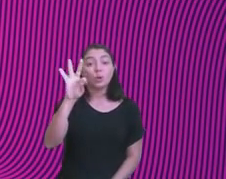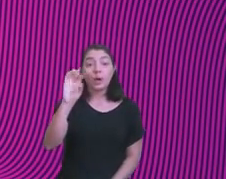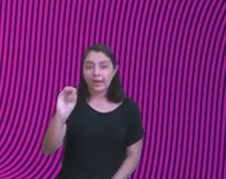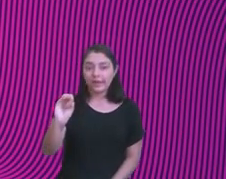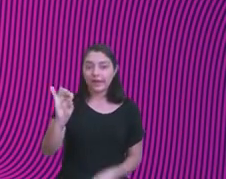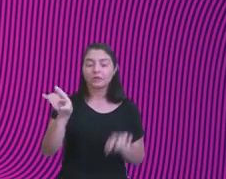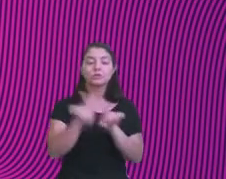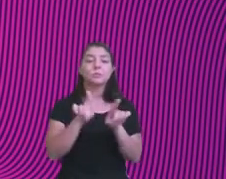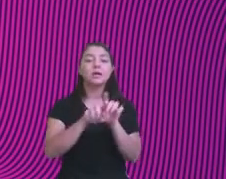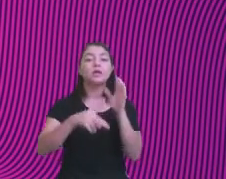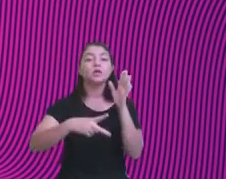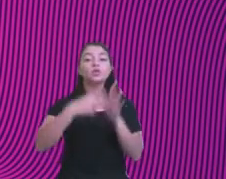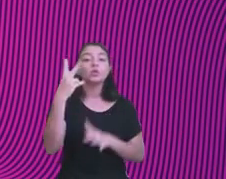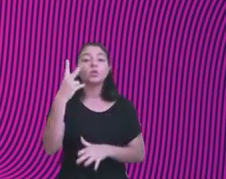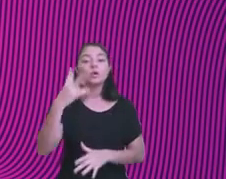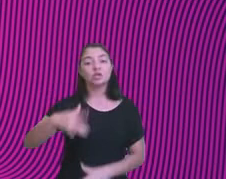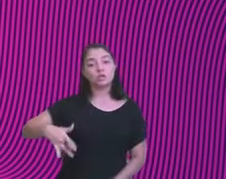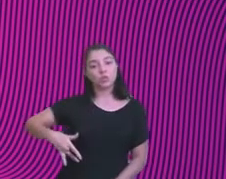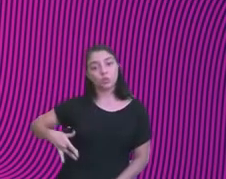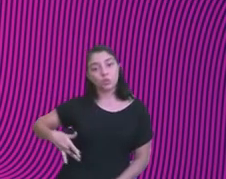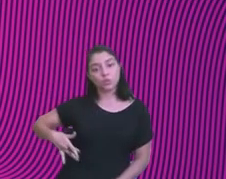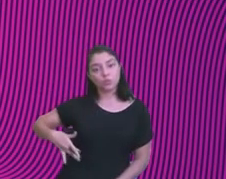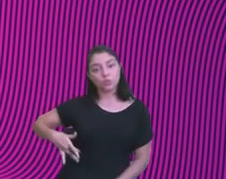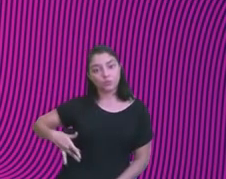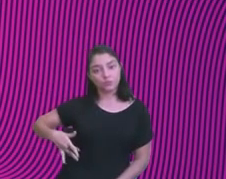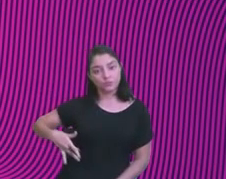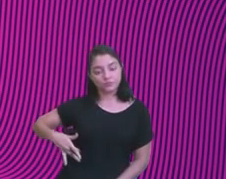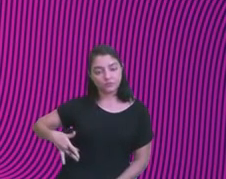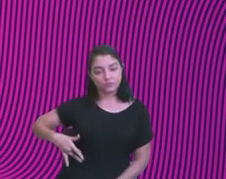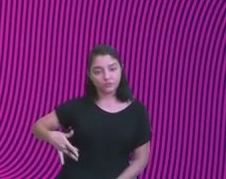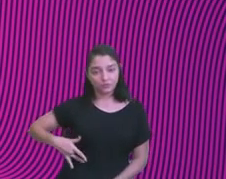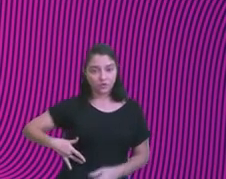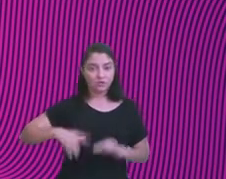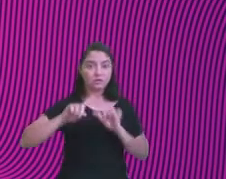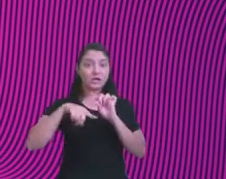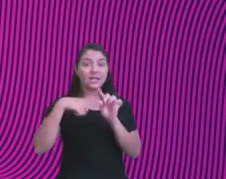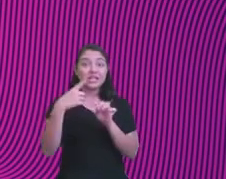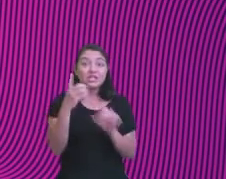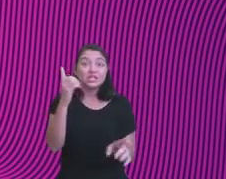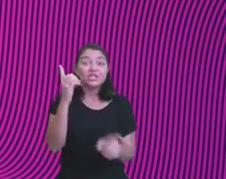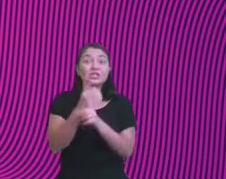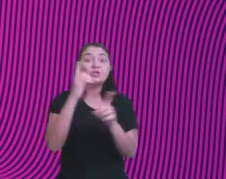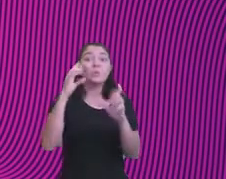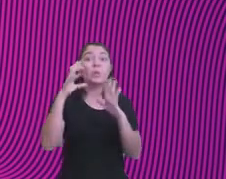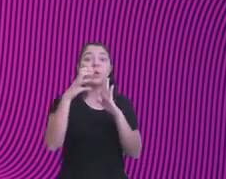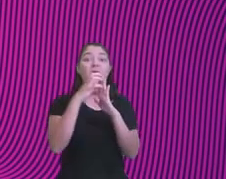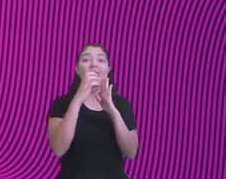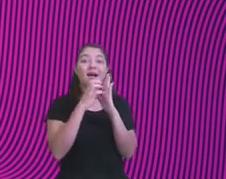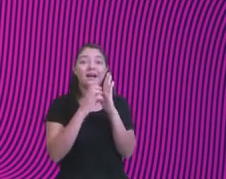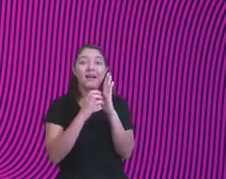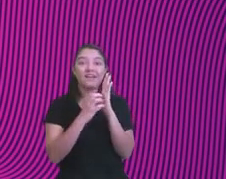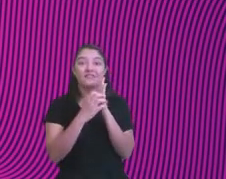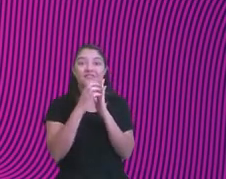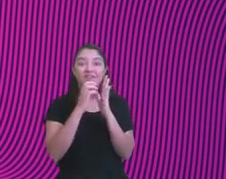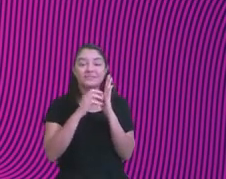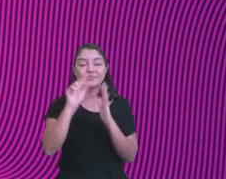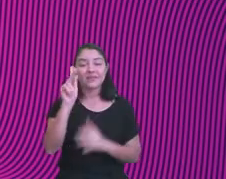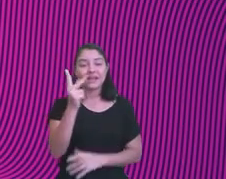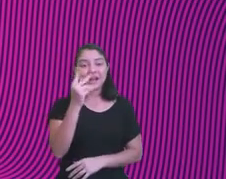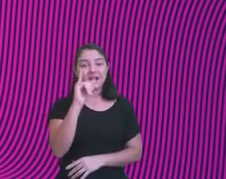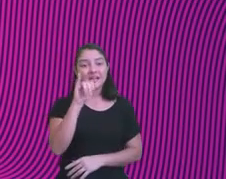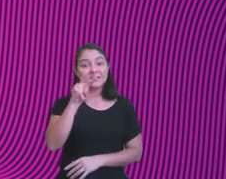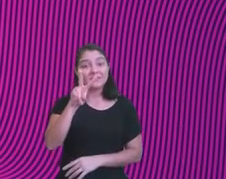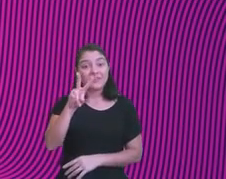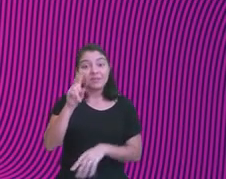em fígado, que faz a descoberta desse HIV durante a nossa